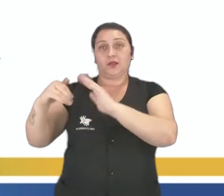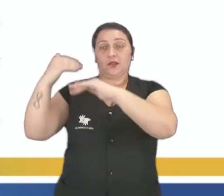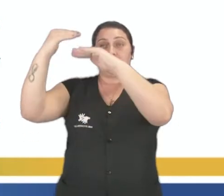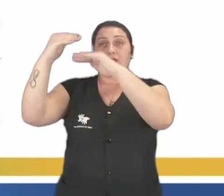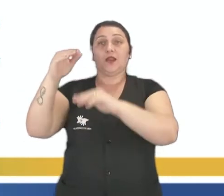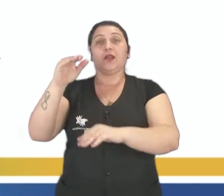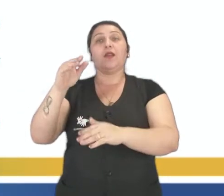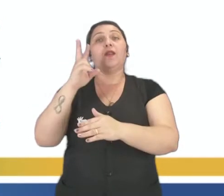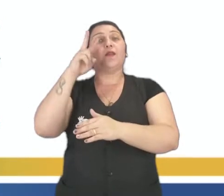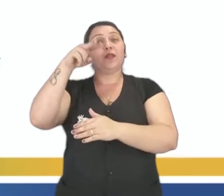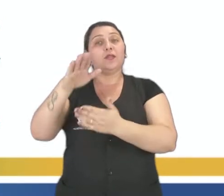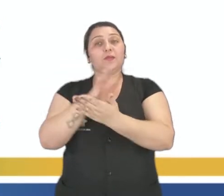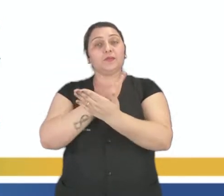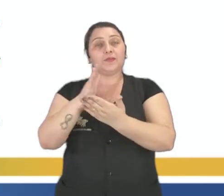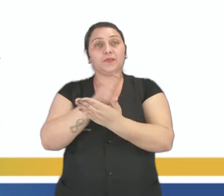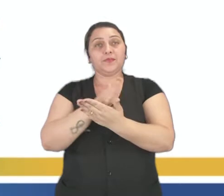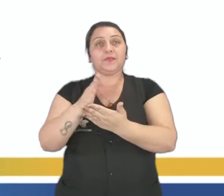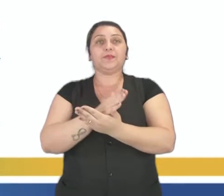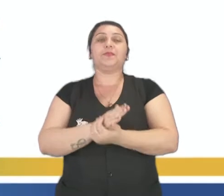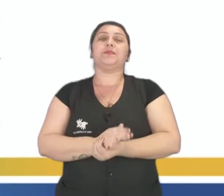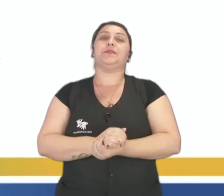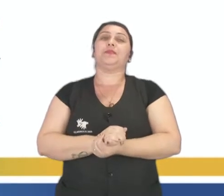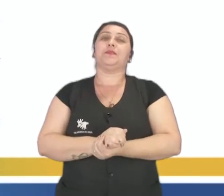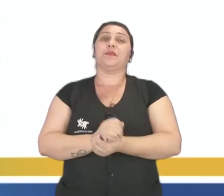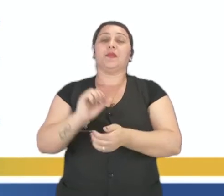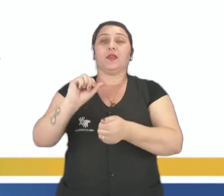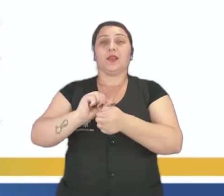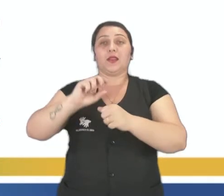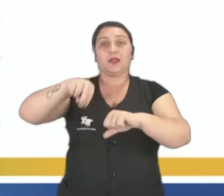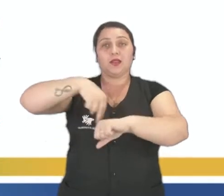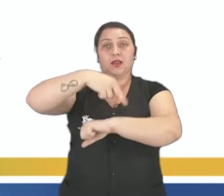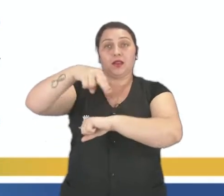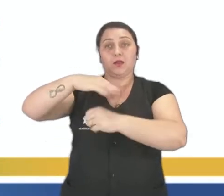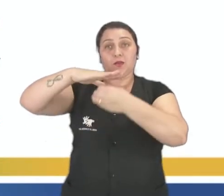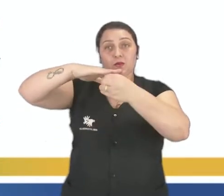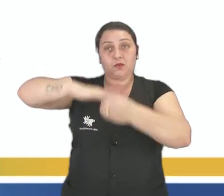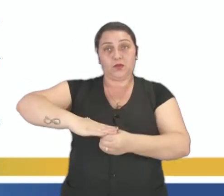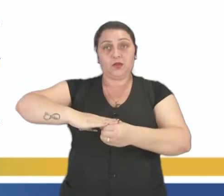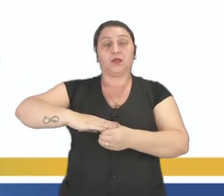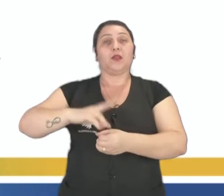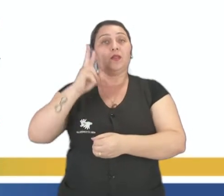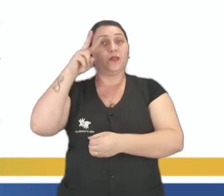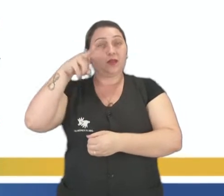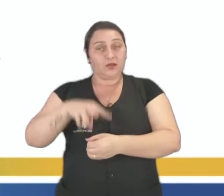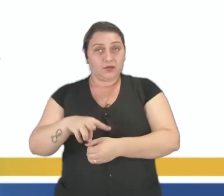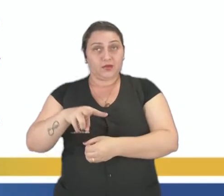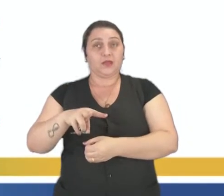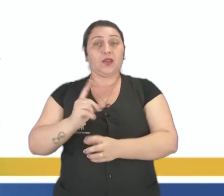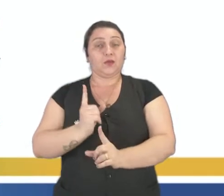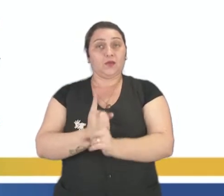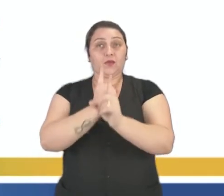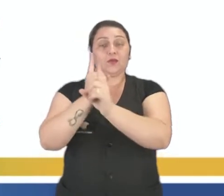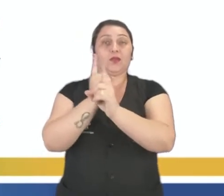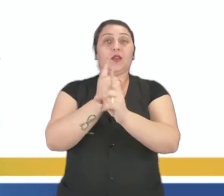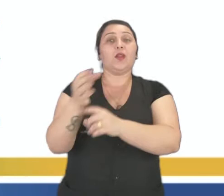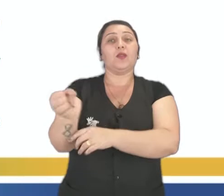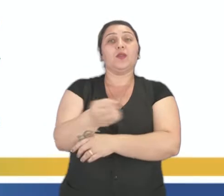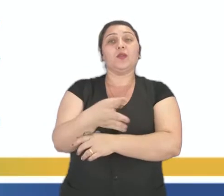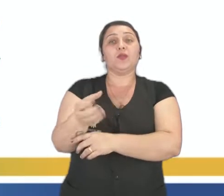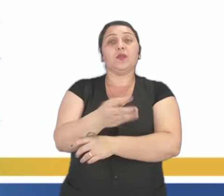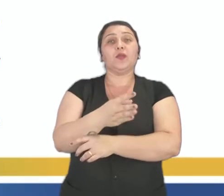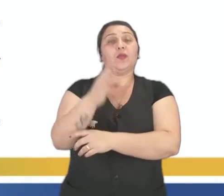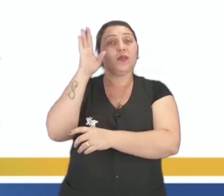Vejamos algumas. Algumas delas foram nações colonizadoras, ou seja, aquelas que encontraram novas